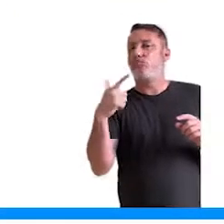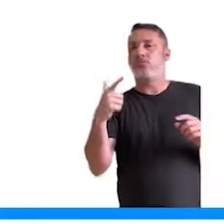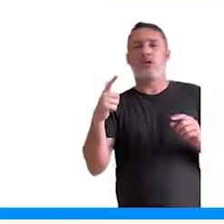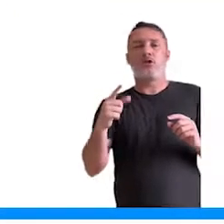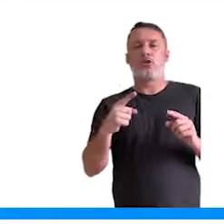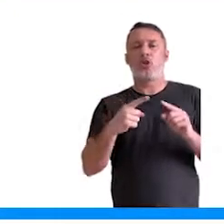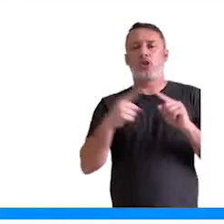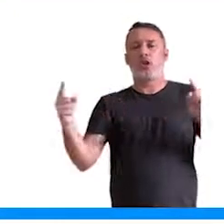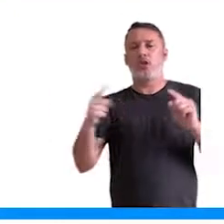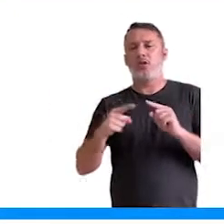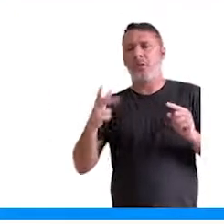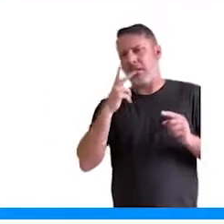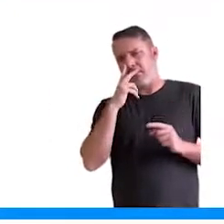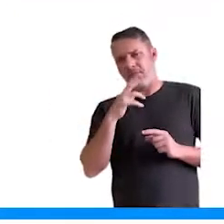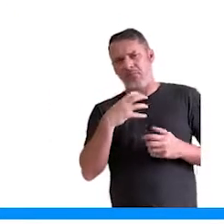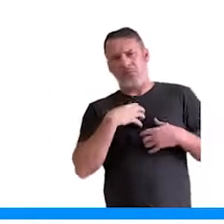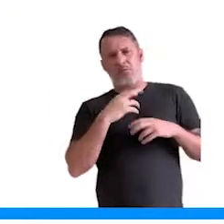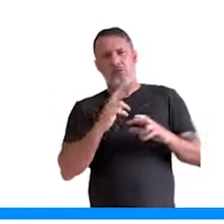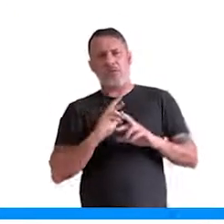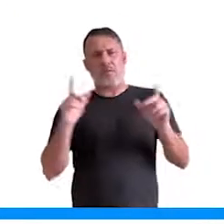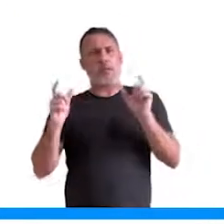vida, mas na verdade são